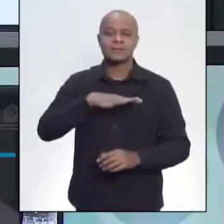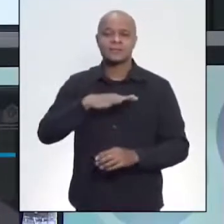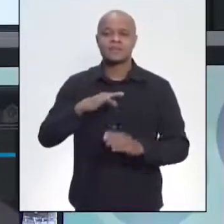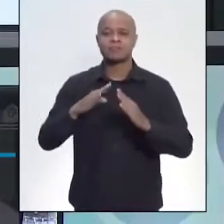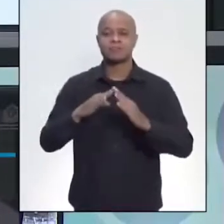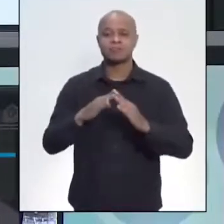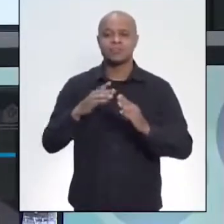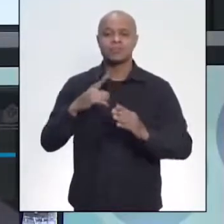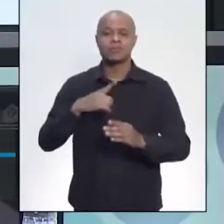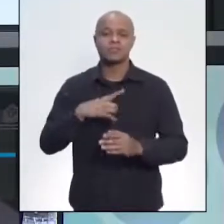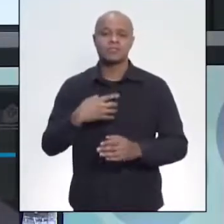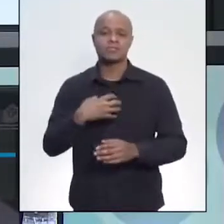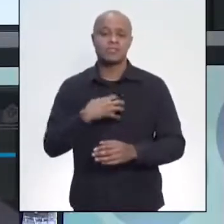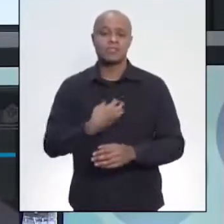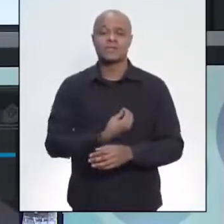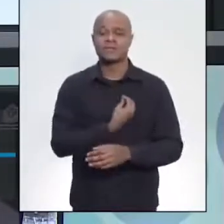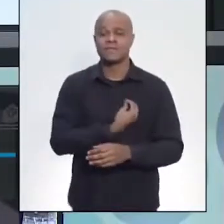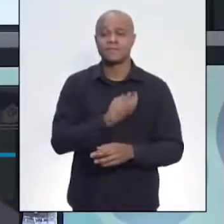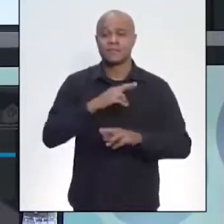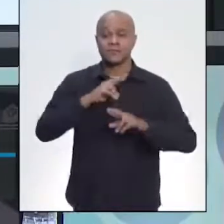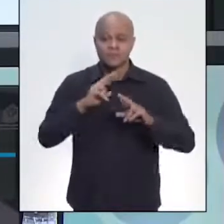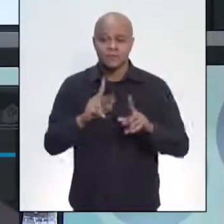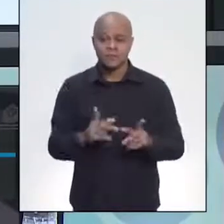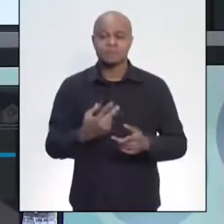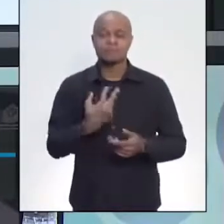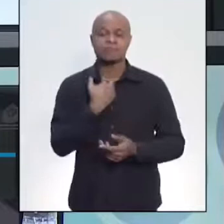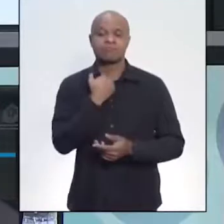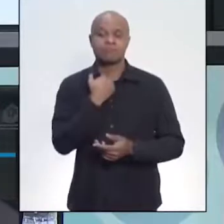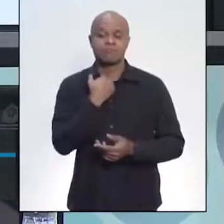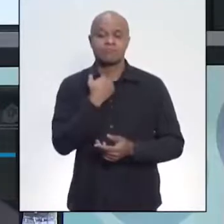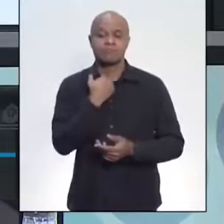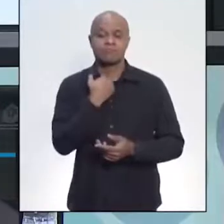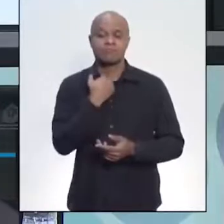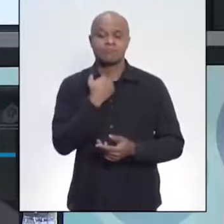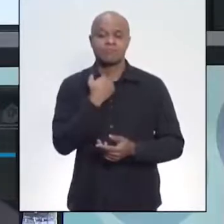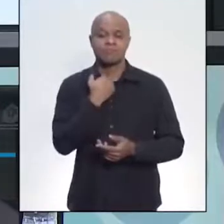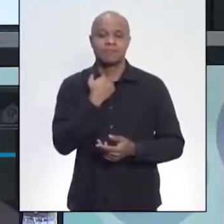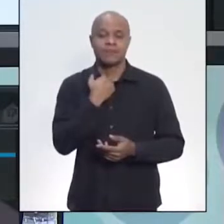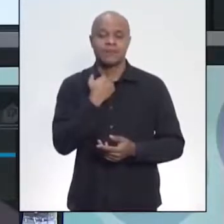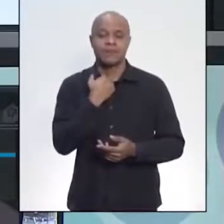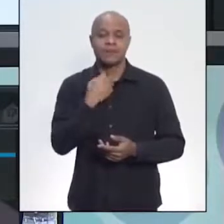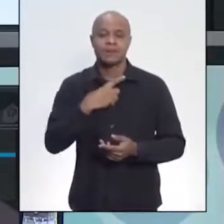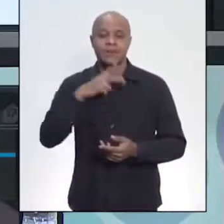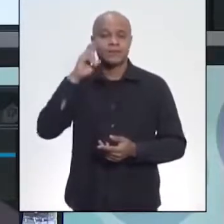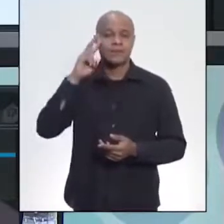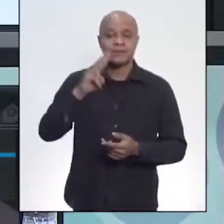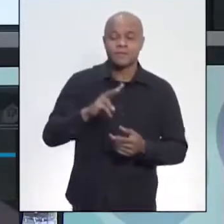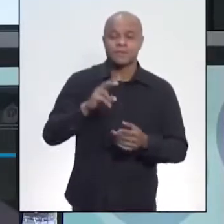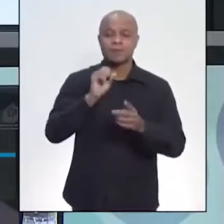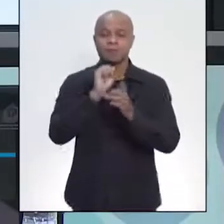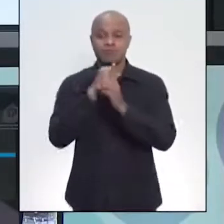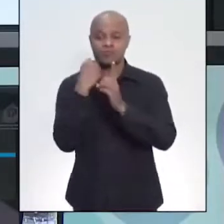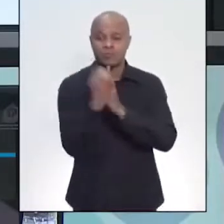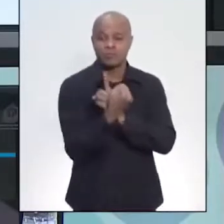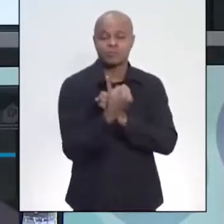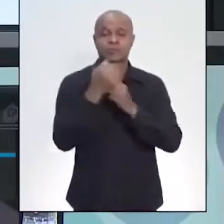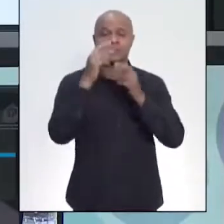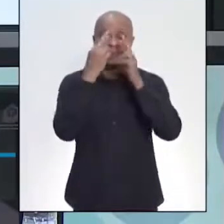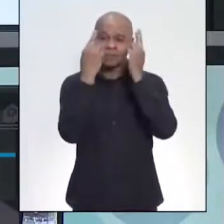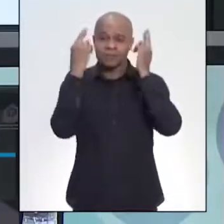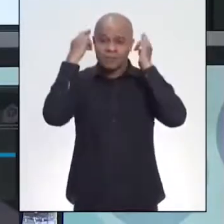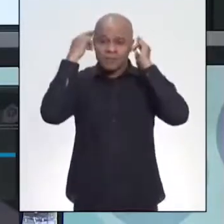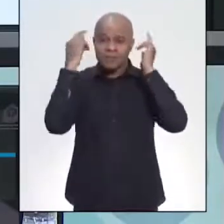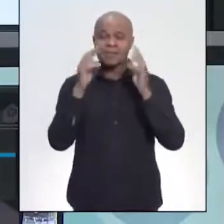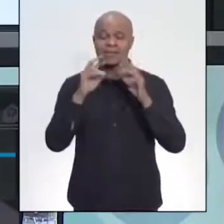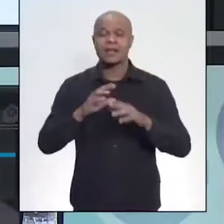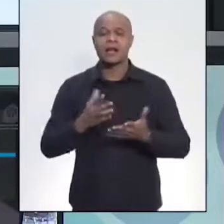que tem um estilo de vida totalmente diferente eu não posso Tem que olhar aquela sociedade grega com afastamento e e como se fosse um